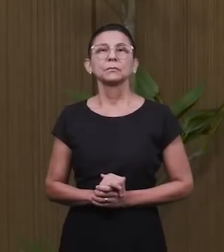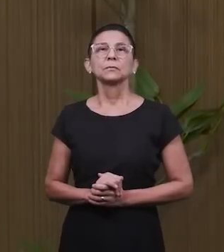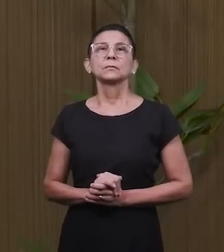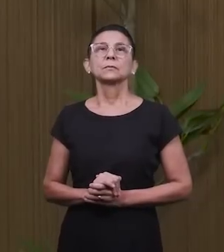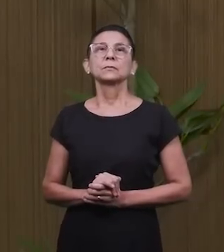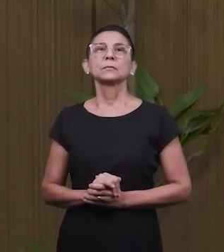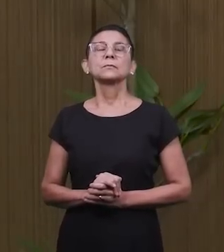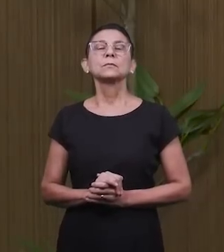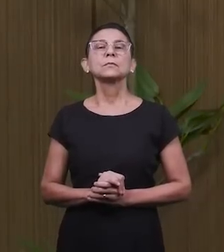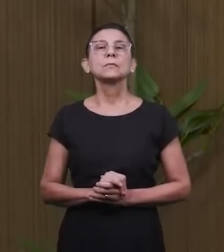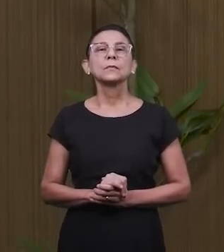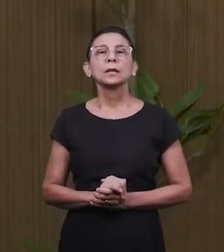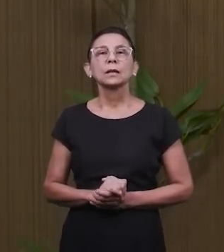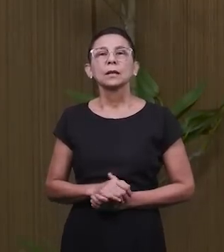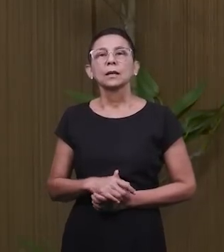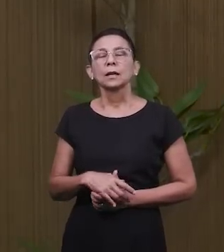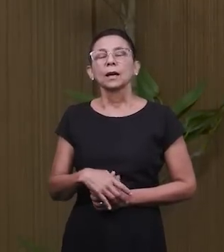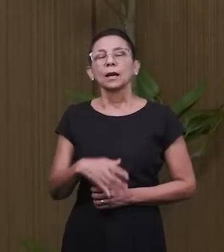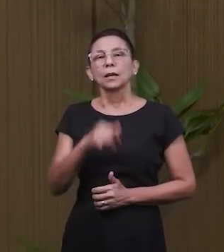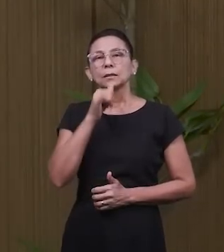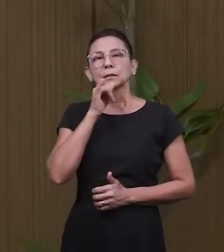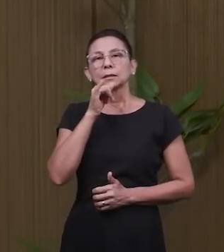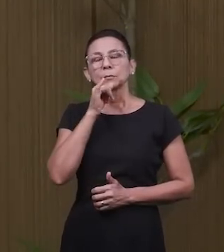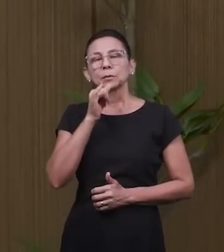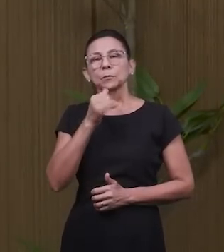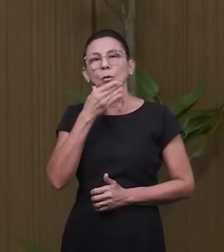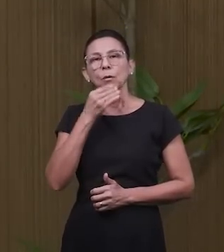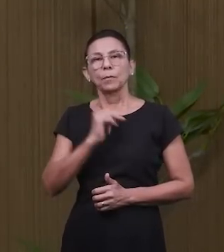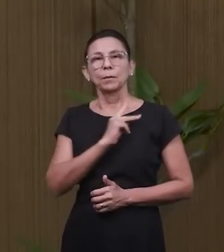Paulo. Uma luz brilhou no caminho dele.